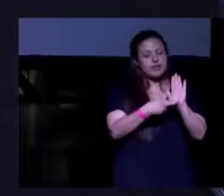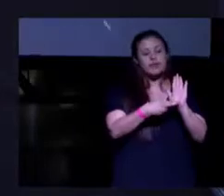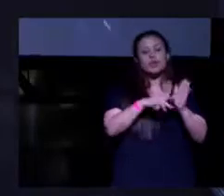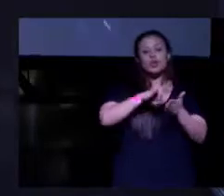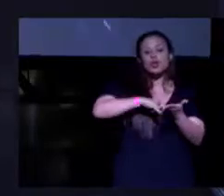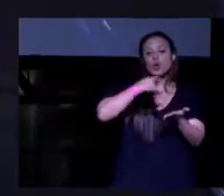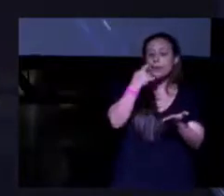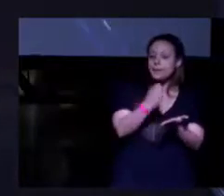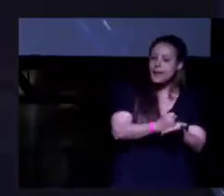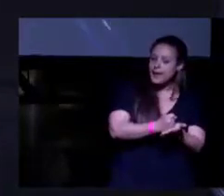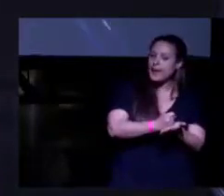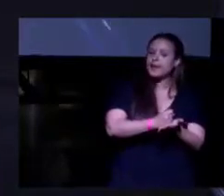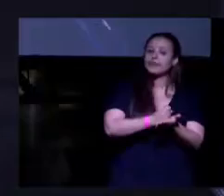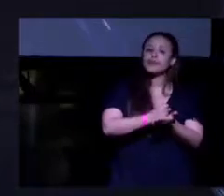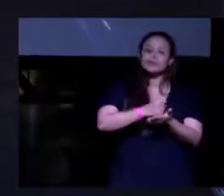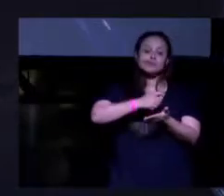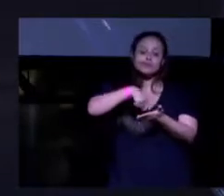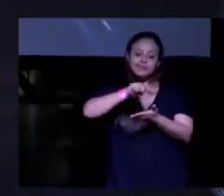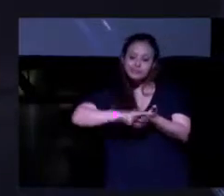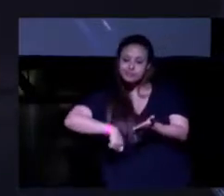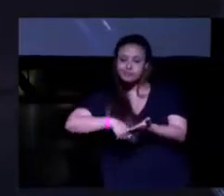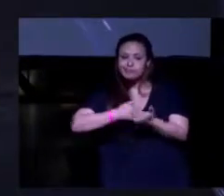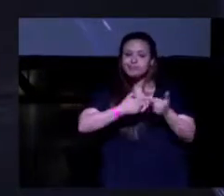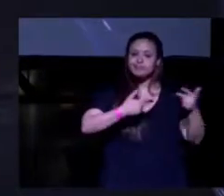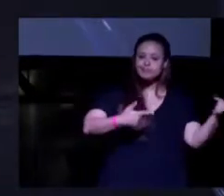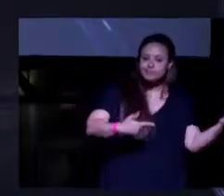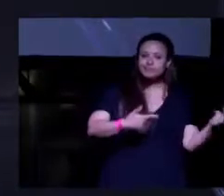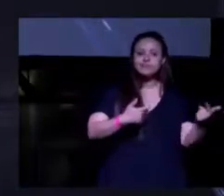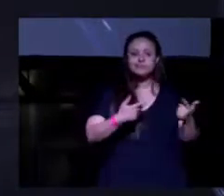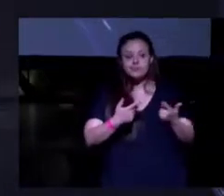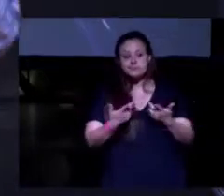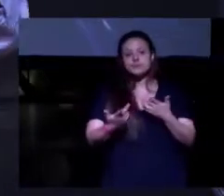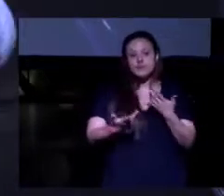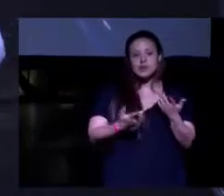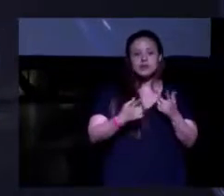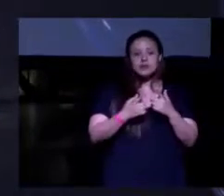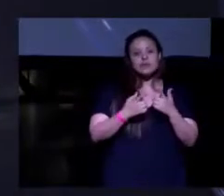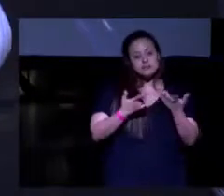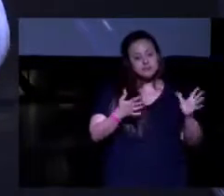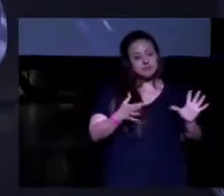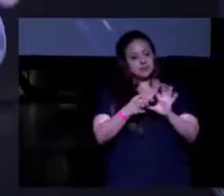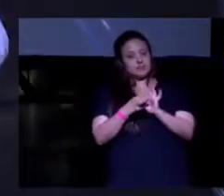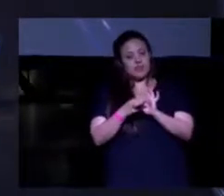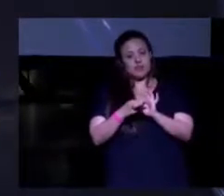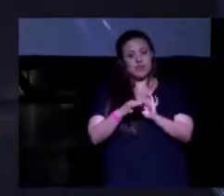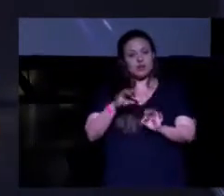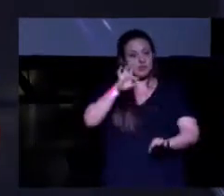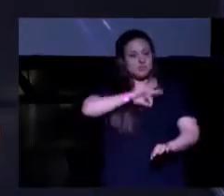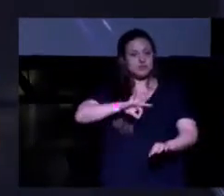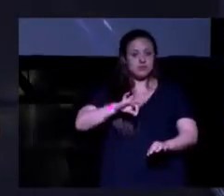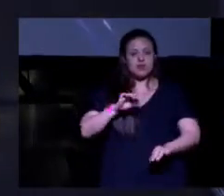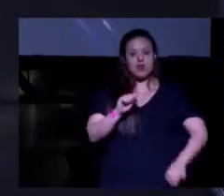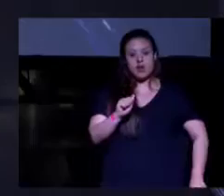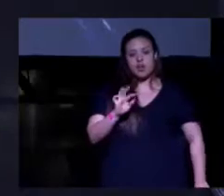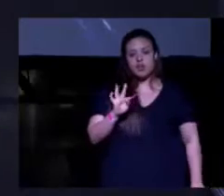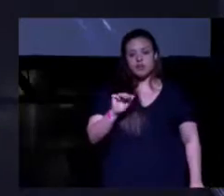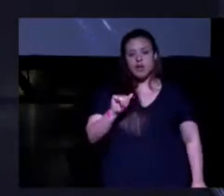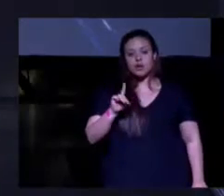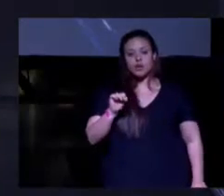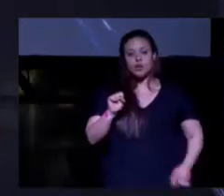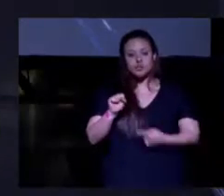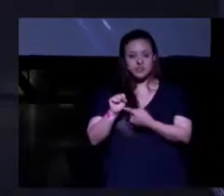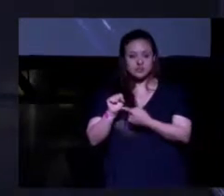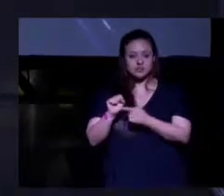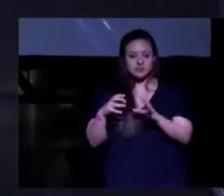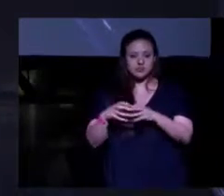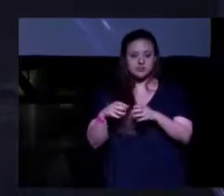documentos, tem que fazer tal coisa. Mas é como a gente sustenta o Atados e com isso a gente pode promover as coisas que a gente acredita também, ao mesmo tempo que a gente está